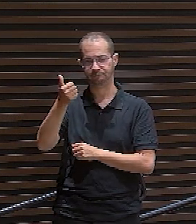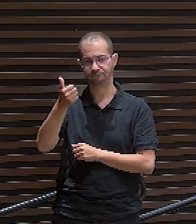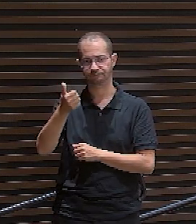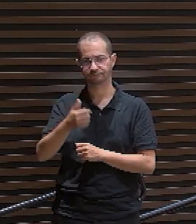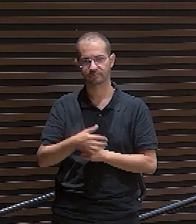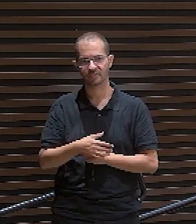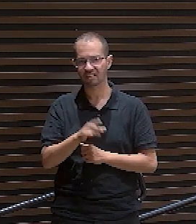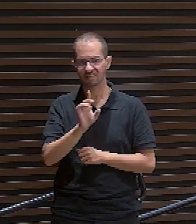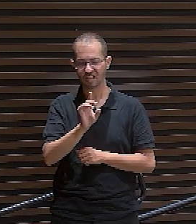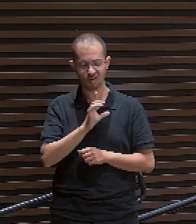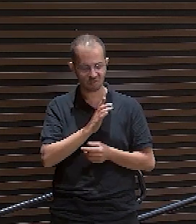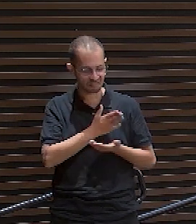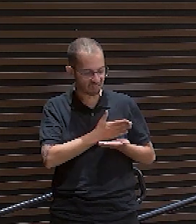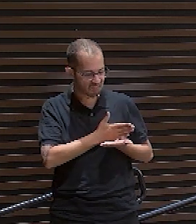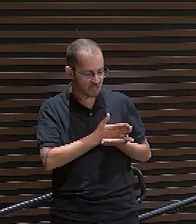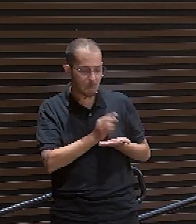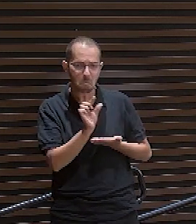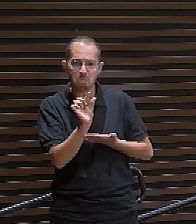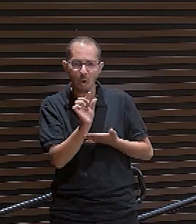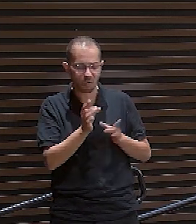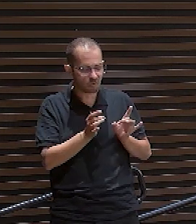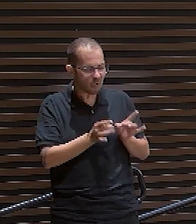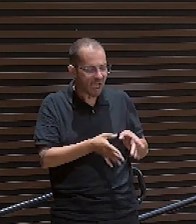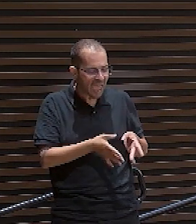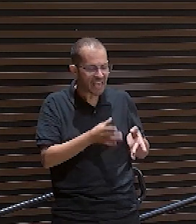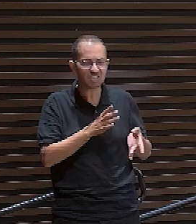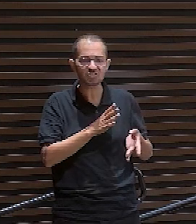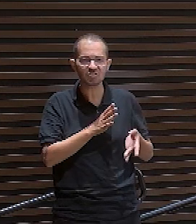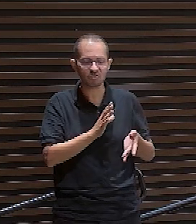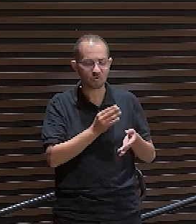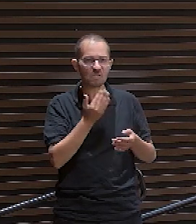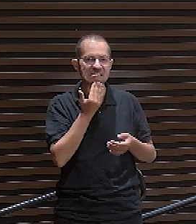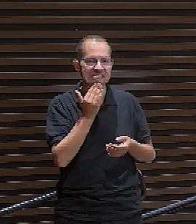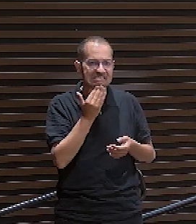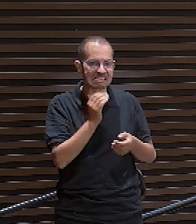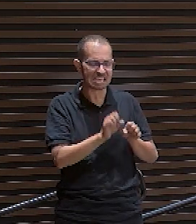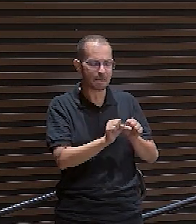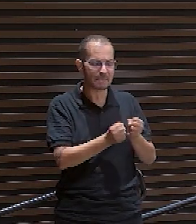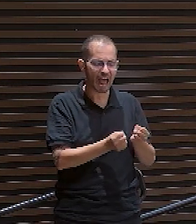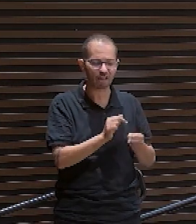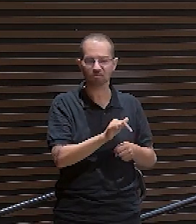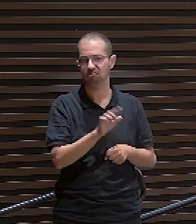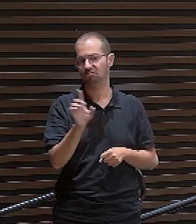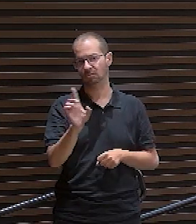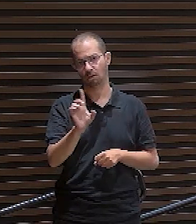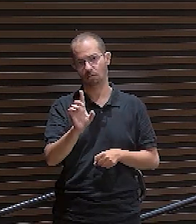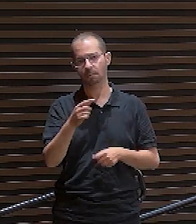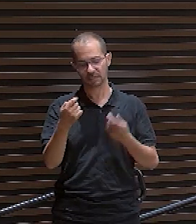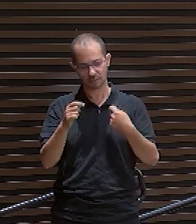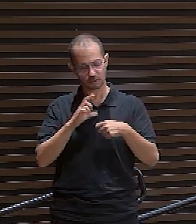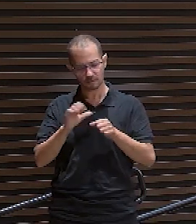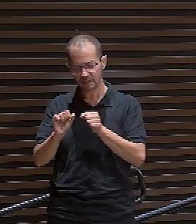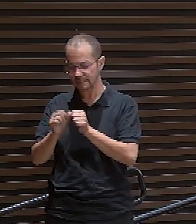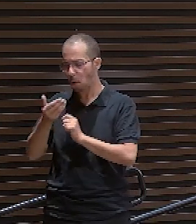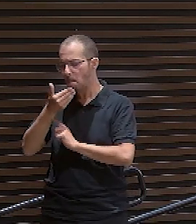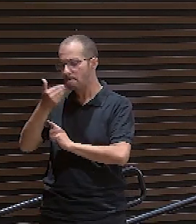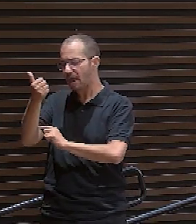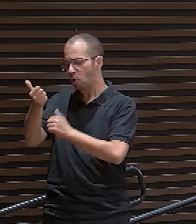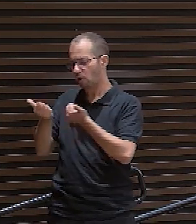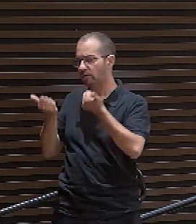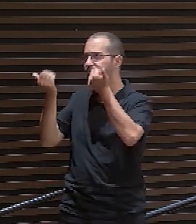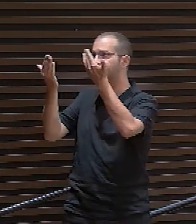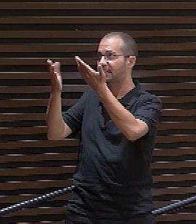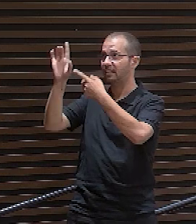Não o resto, não o que sobrou, não o quebrado, mas o melhor. Senhor, me dá essa